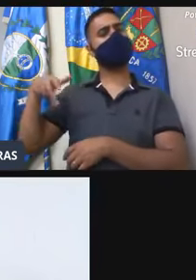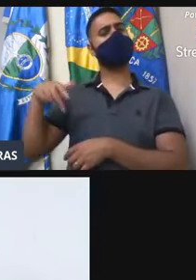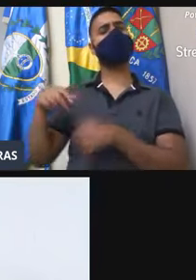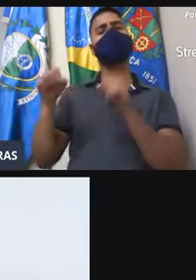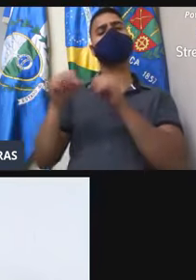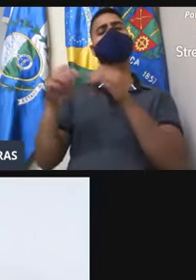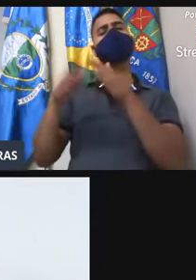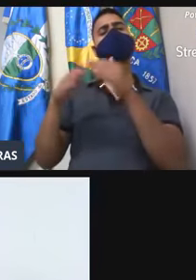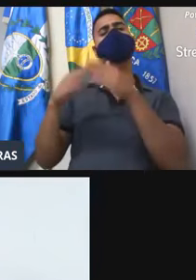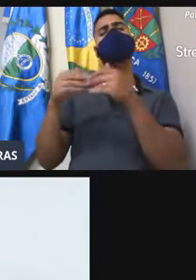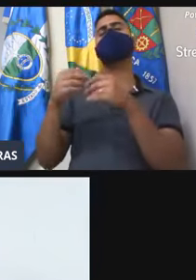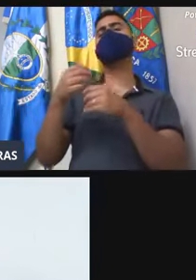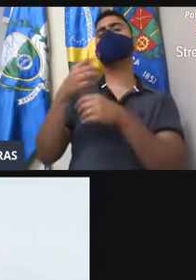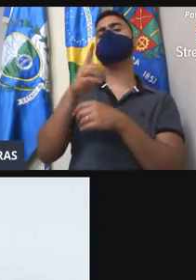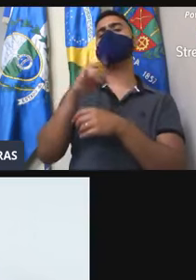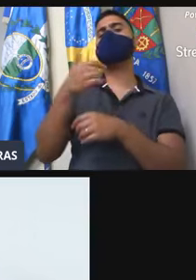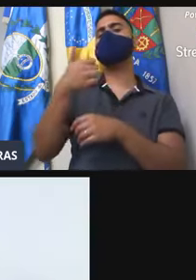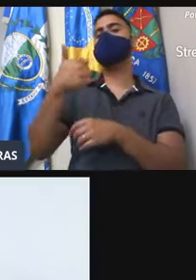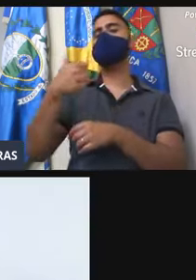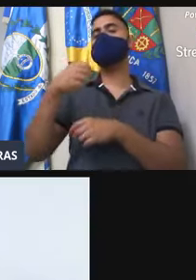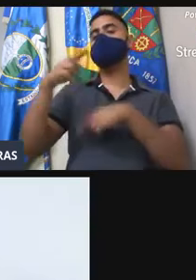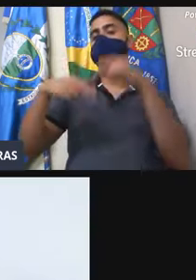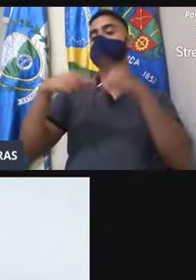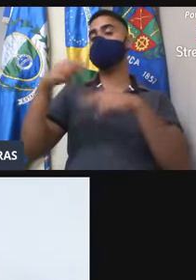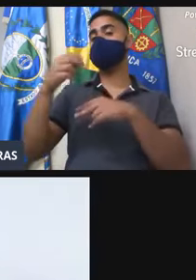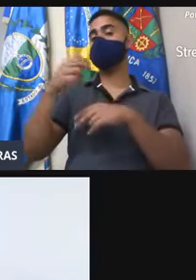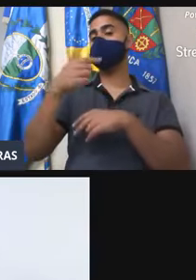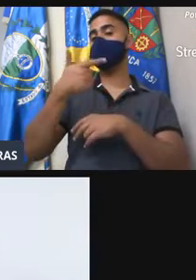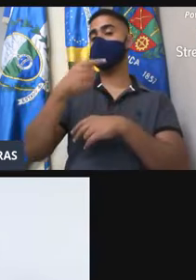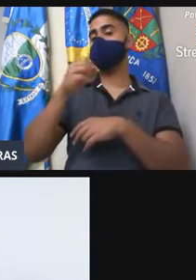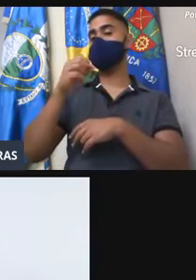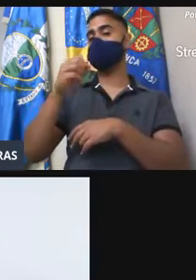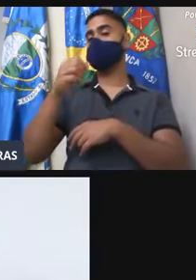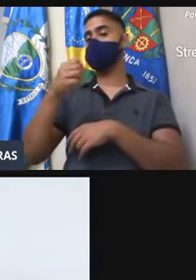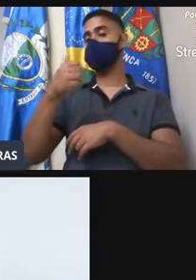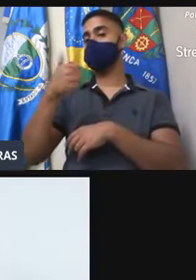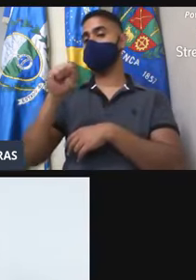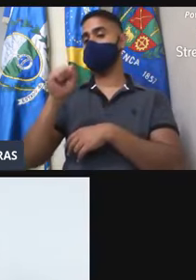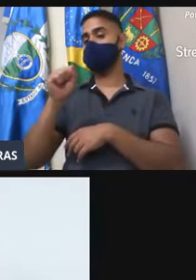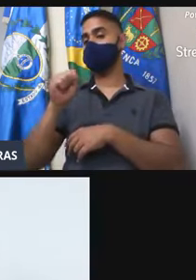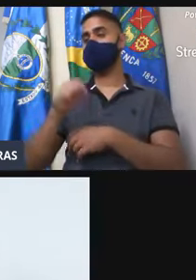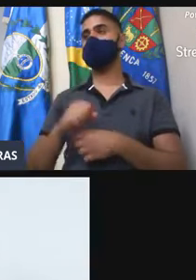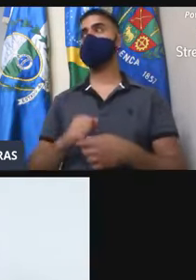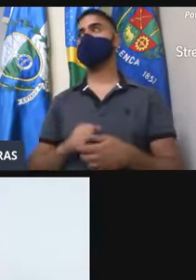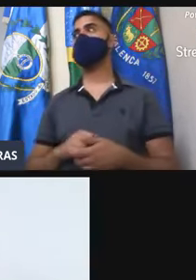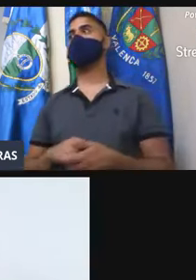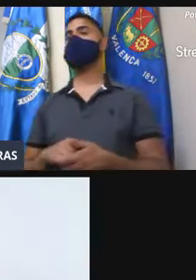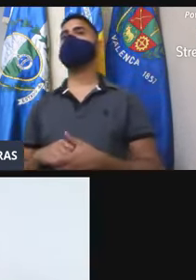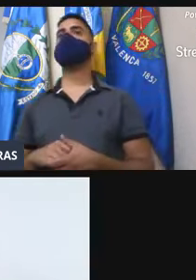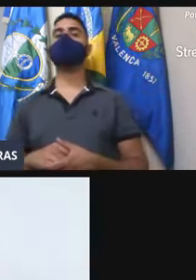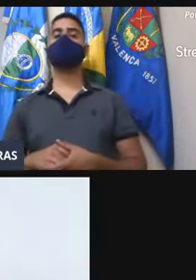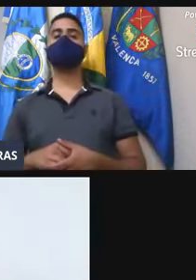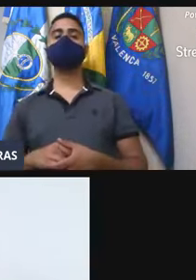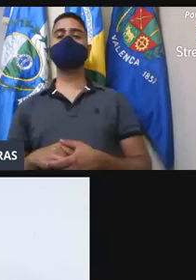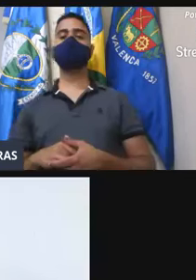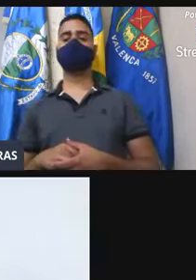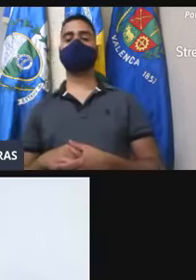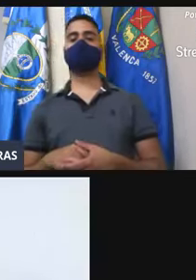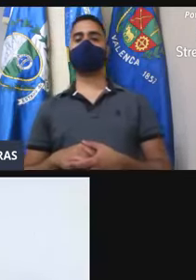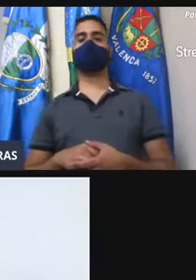Foi feito em 21 de junho de 2018, fazendo agora em 28 de julho de 2020.